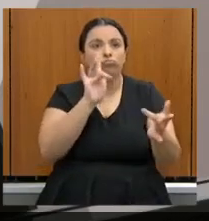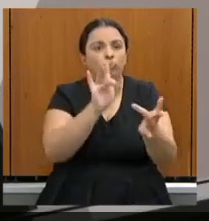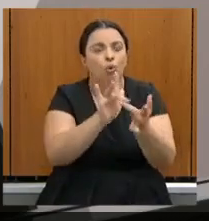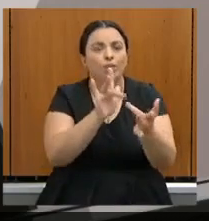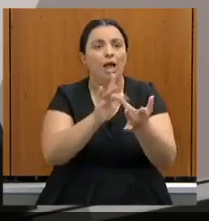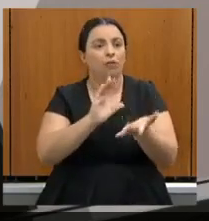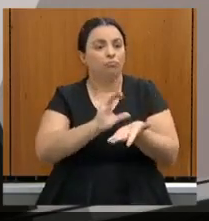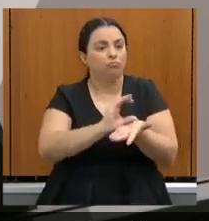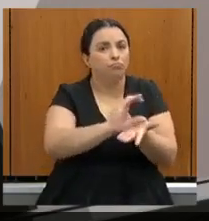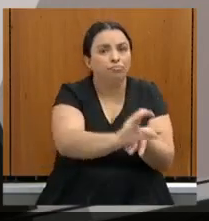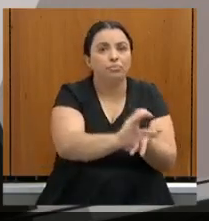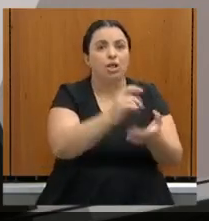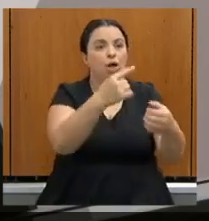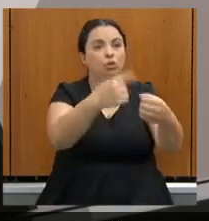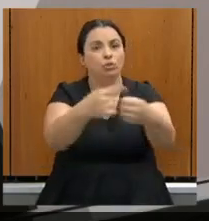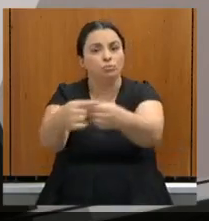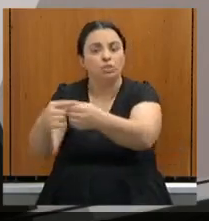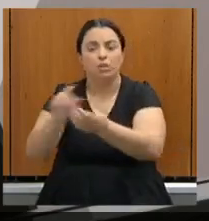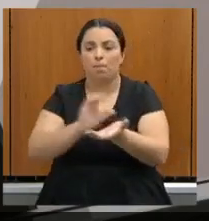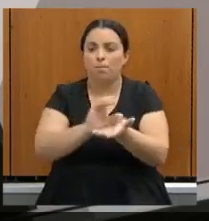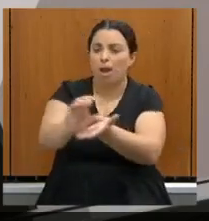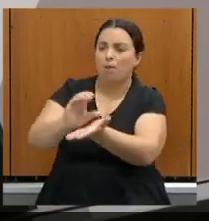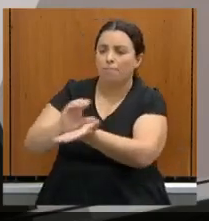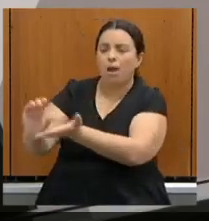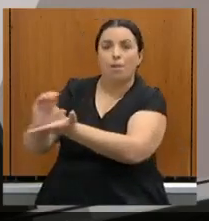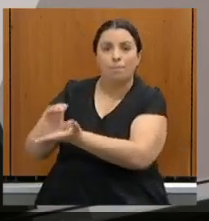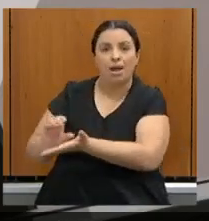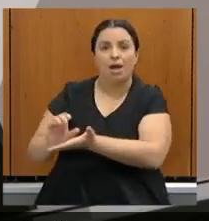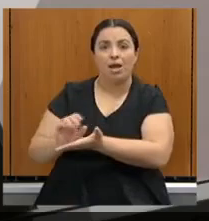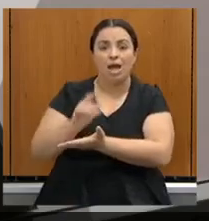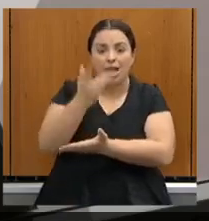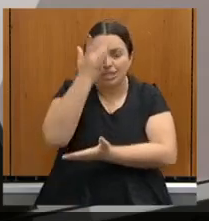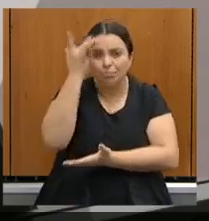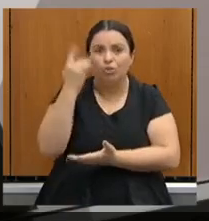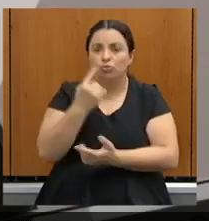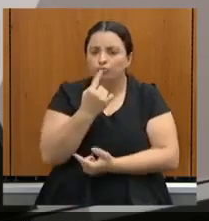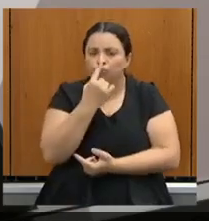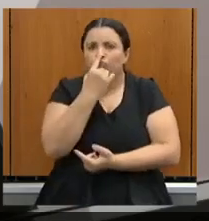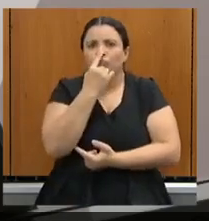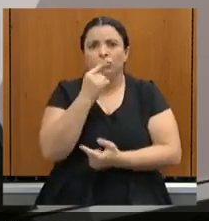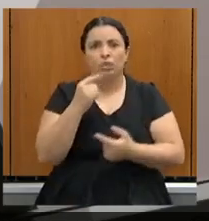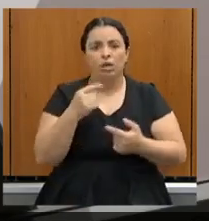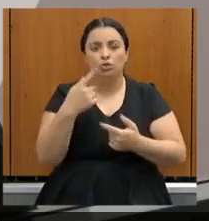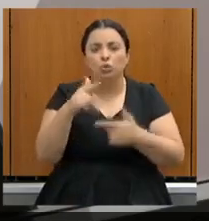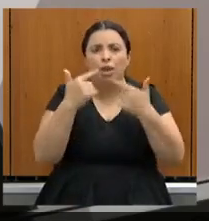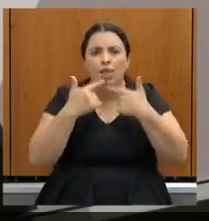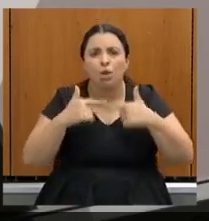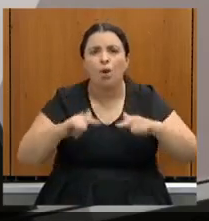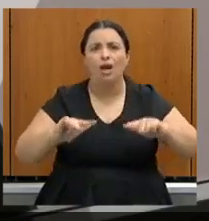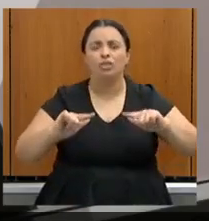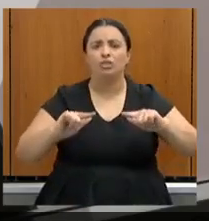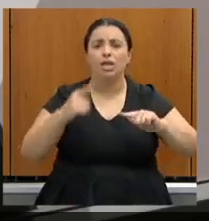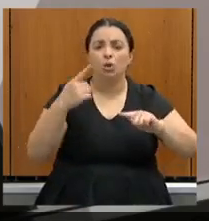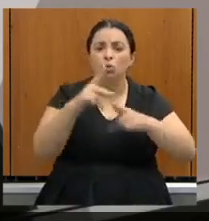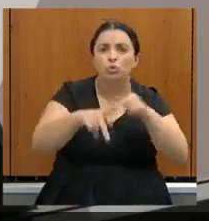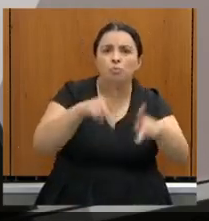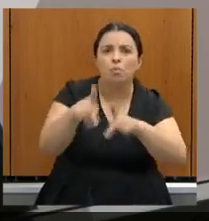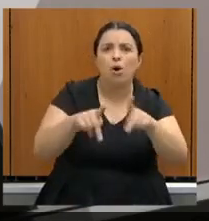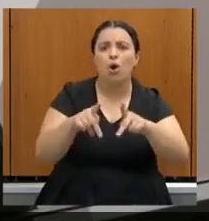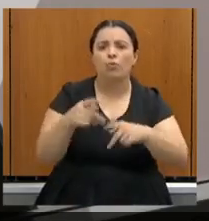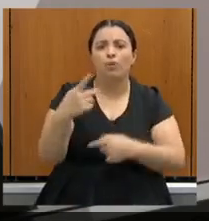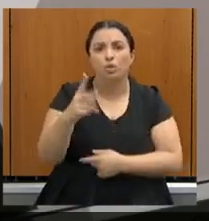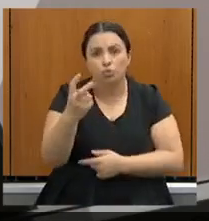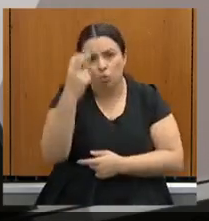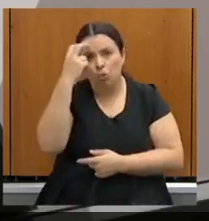se nós não falarmos a linguagem das pessoas, dos povos, das culturas, sejam elas quais